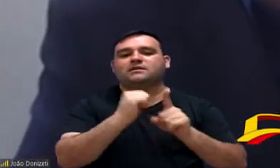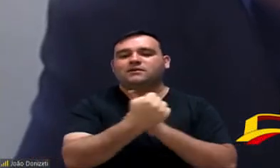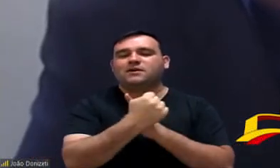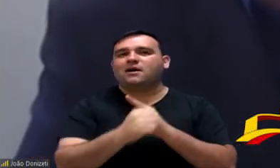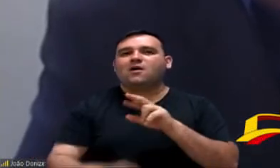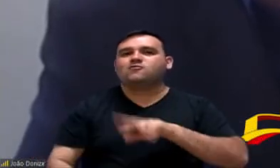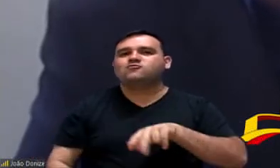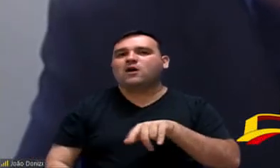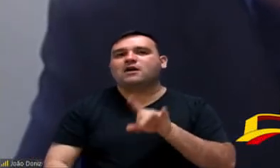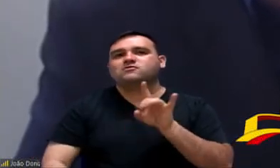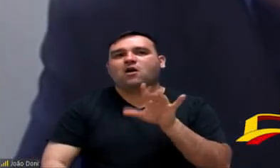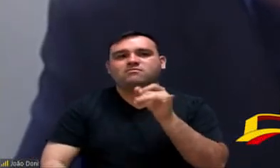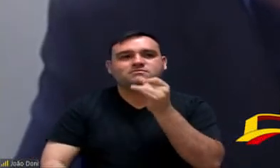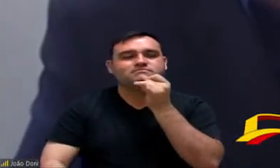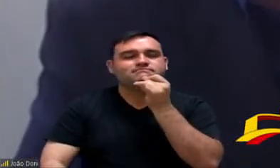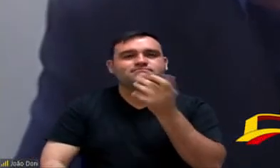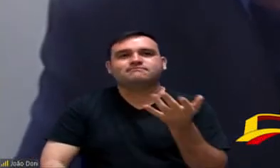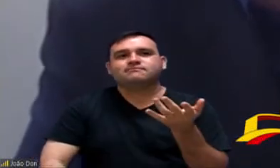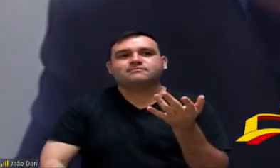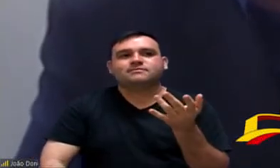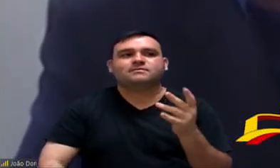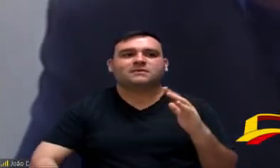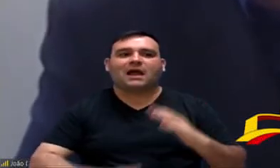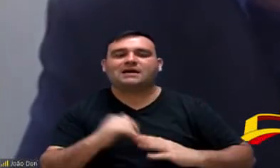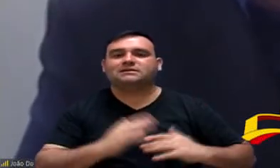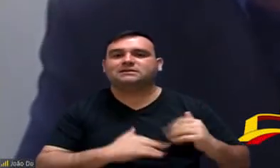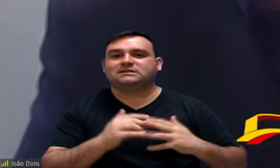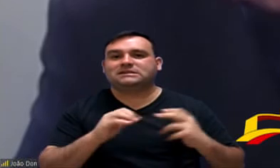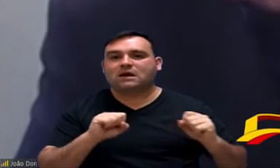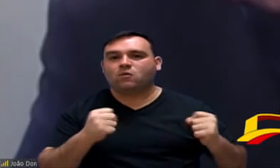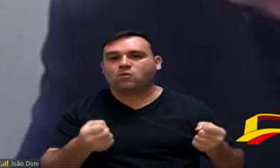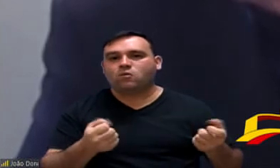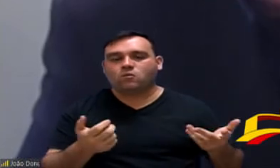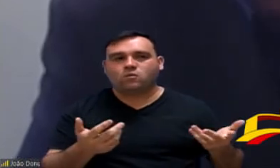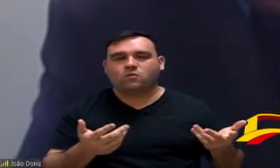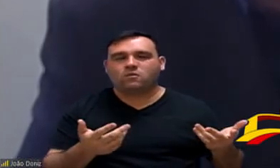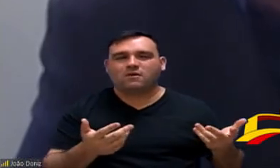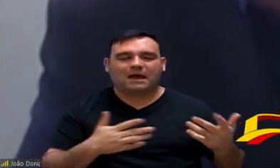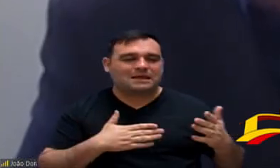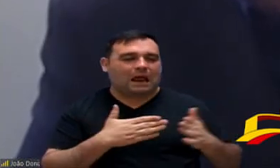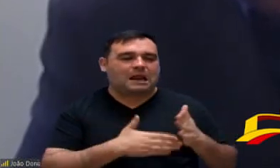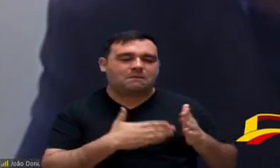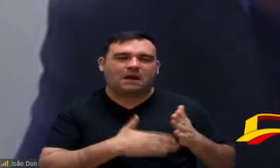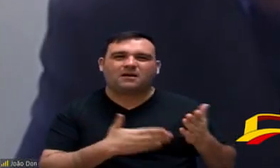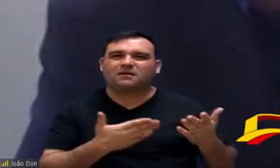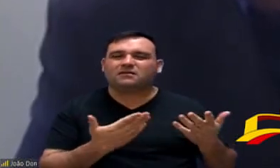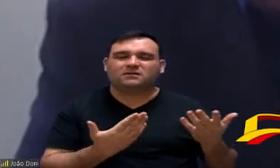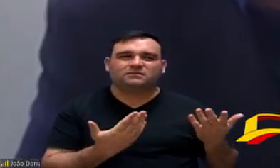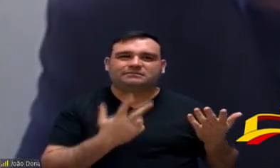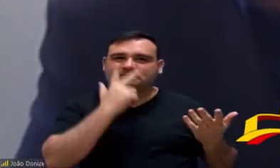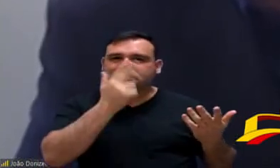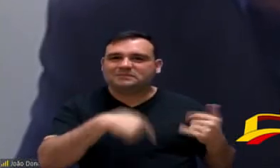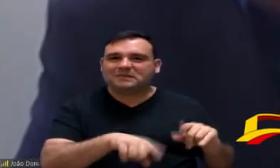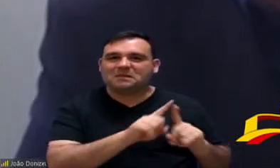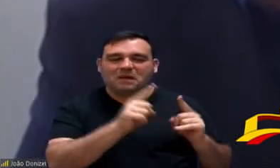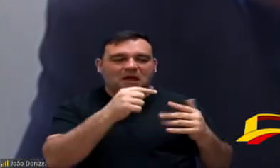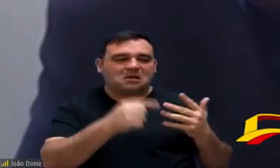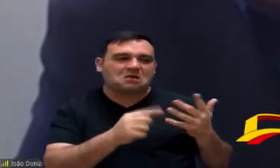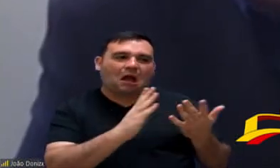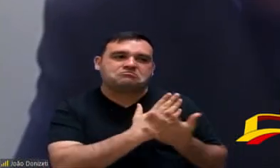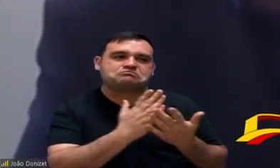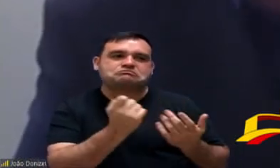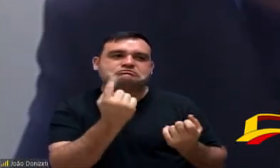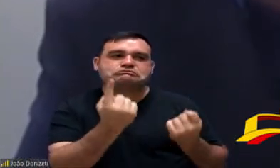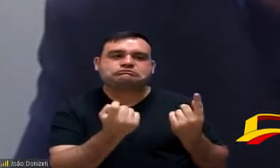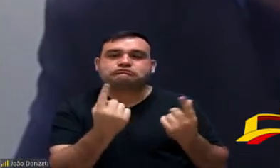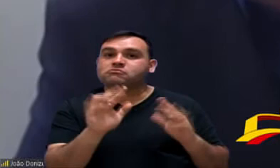limitar só a uma ação mais limitada e pontual, que